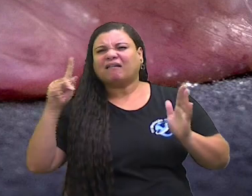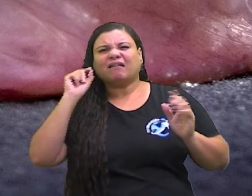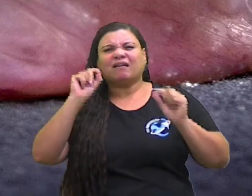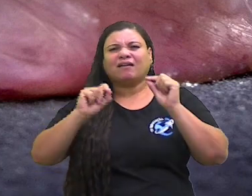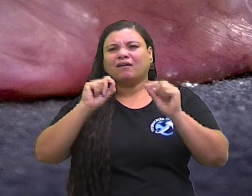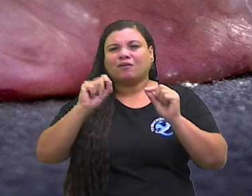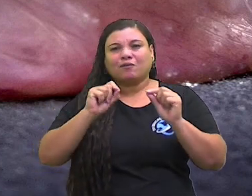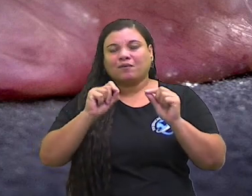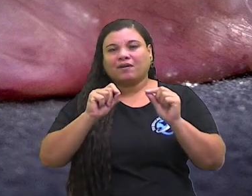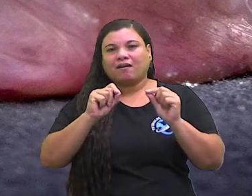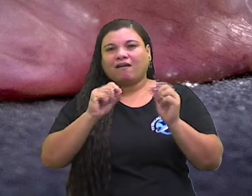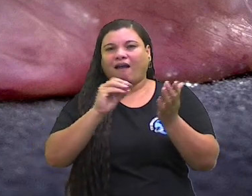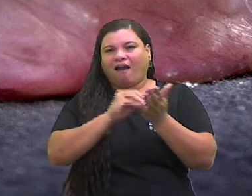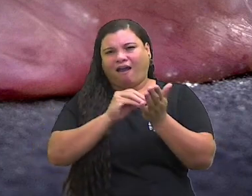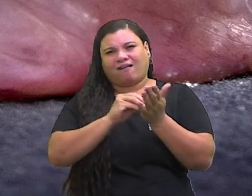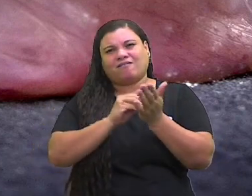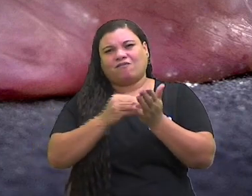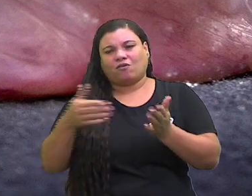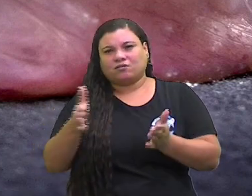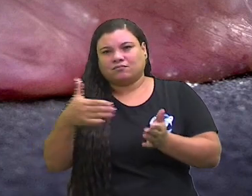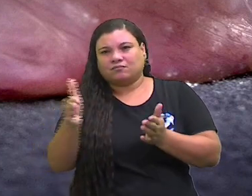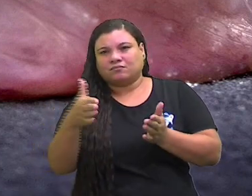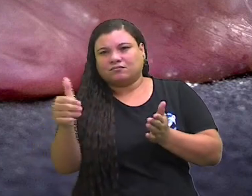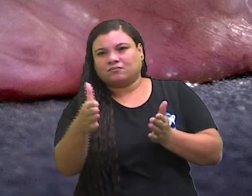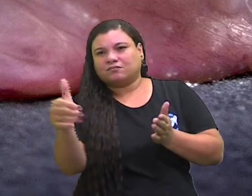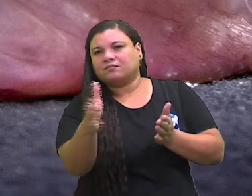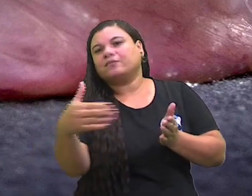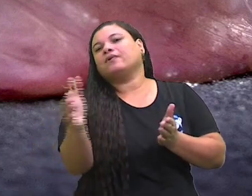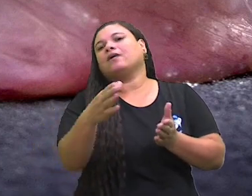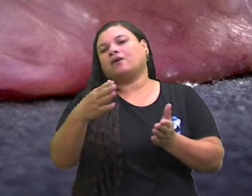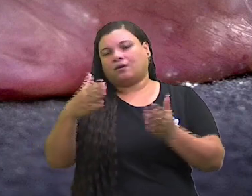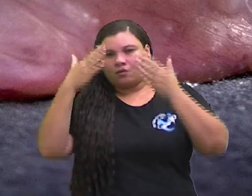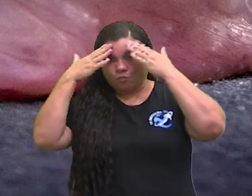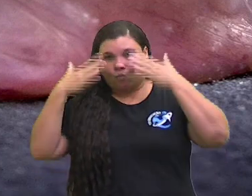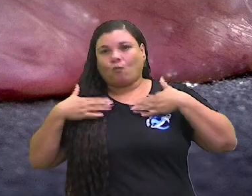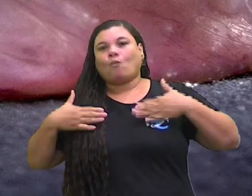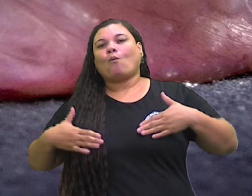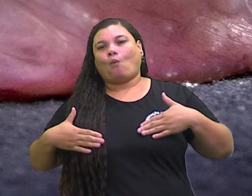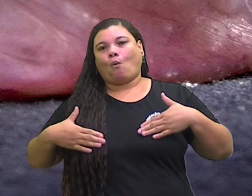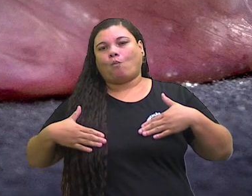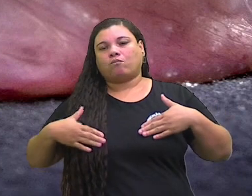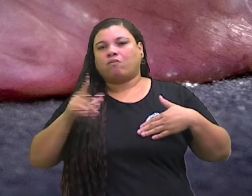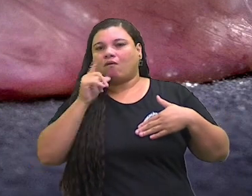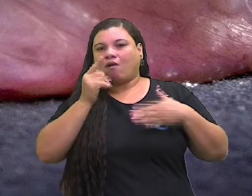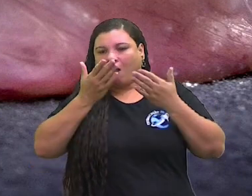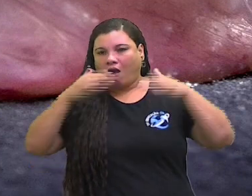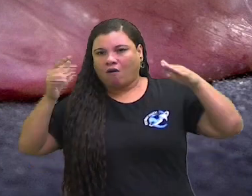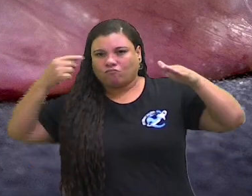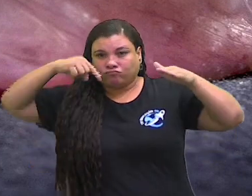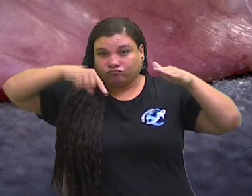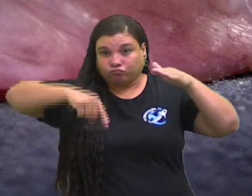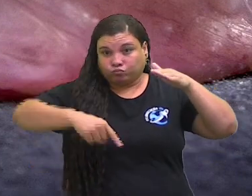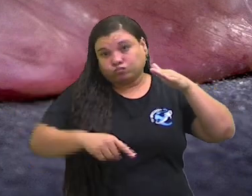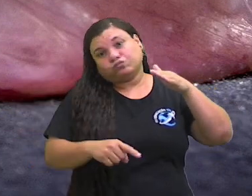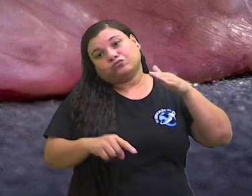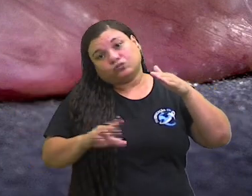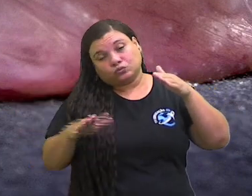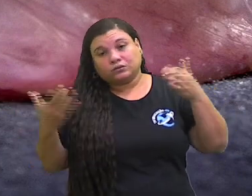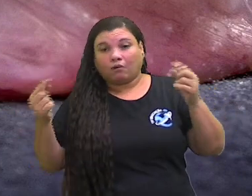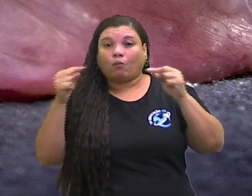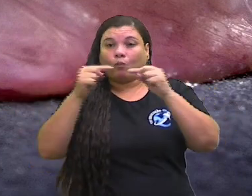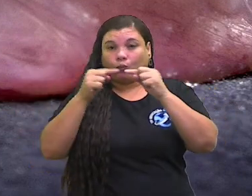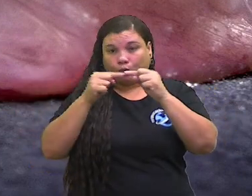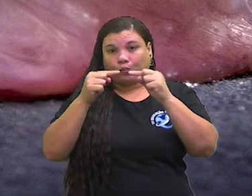a ausência de estruturas natatórias em seu corpo, por conta da grande profundidade em que se encontra, o que se